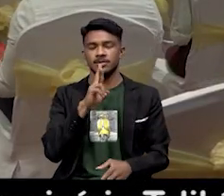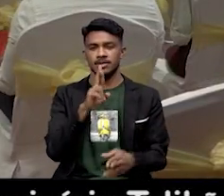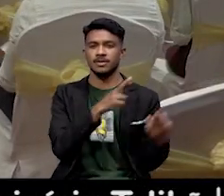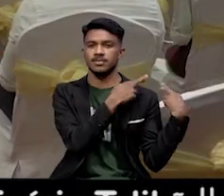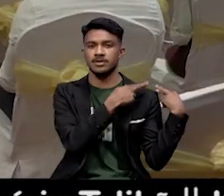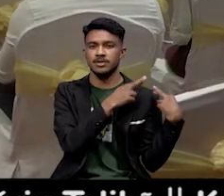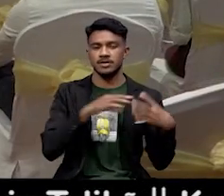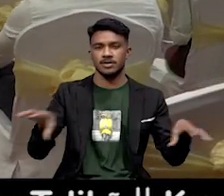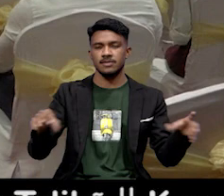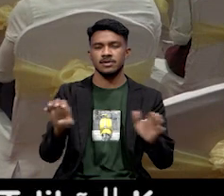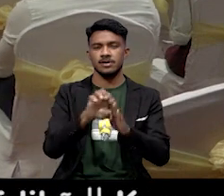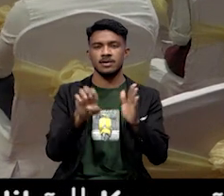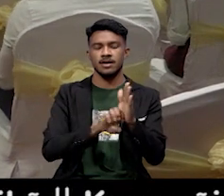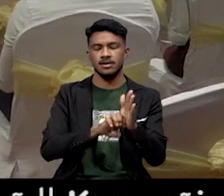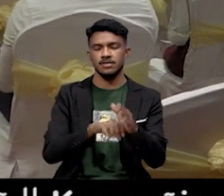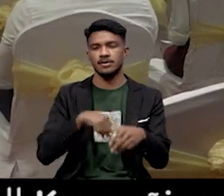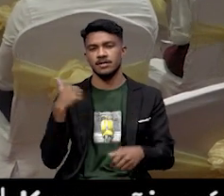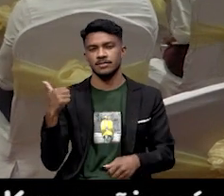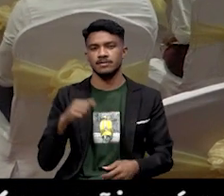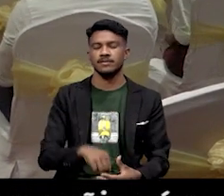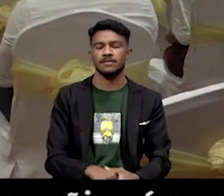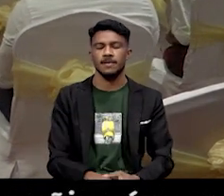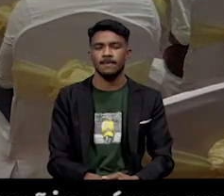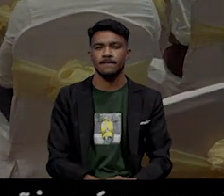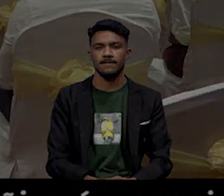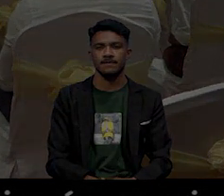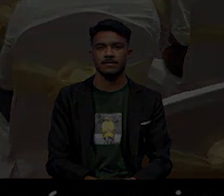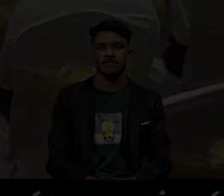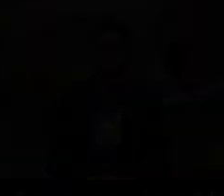Instituição Estado Balão. Almeida dos Santos, bem-vindas, Ximenes, Ziemen.